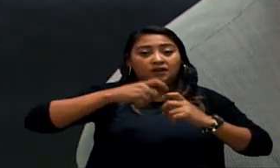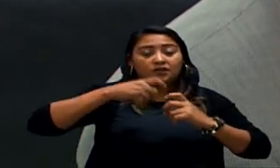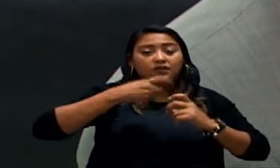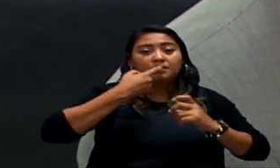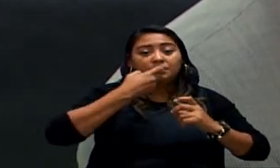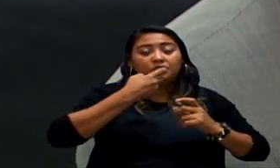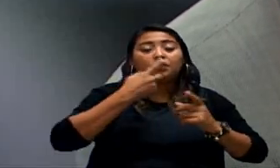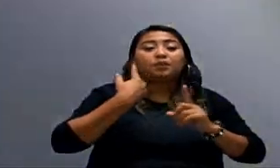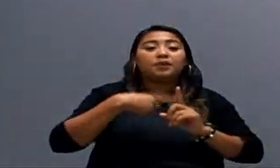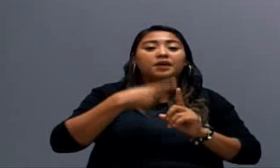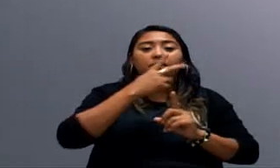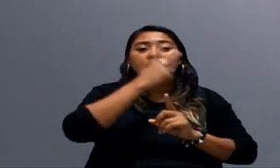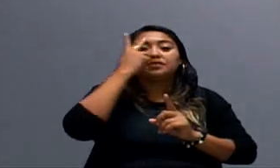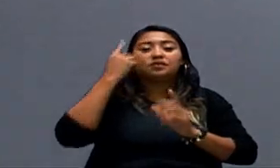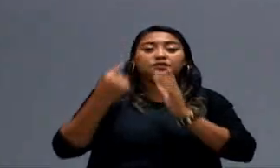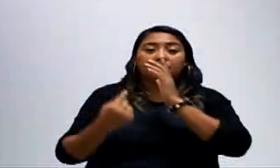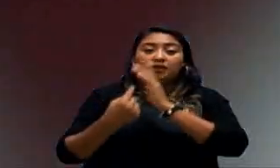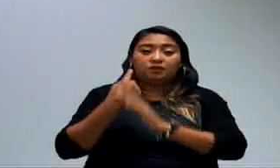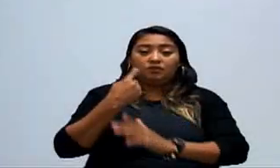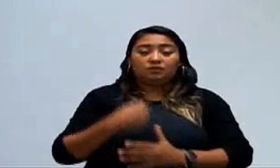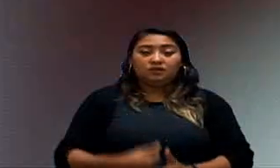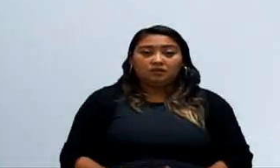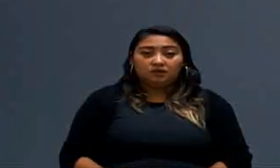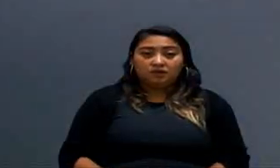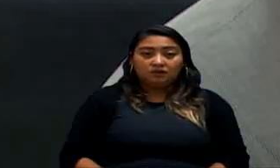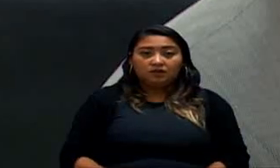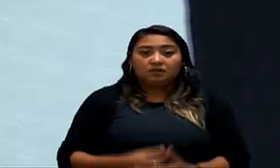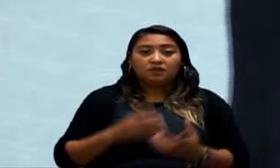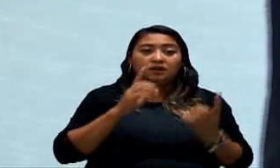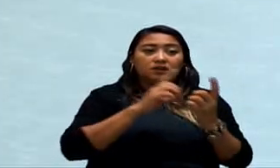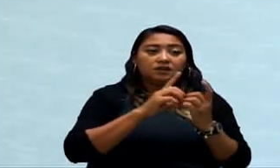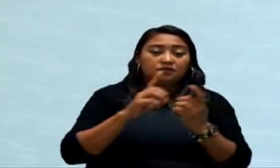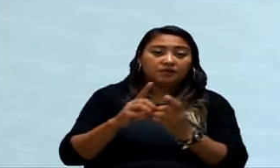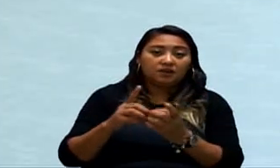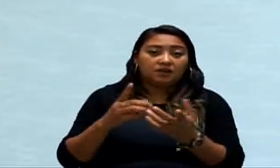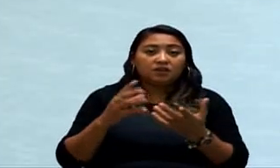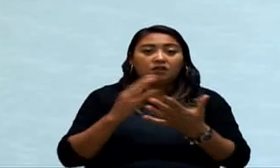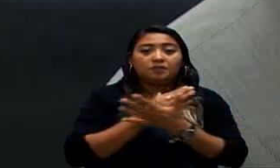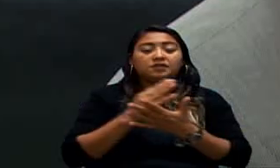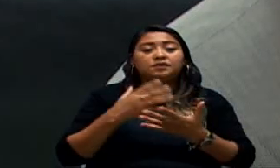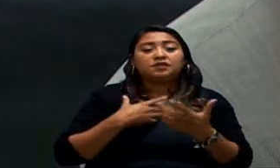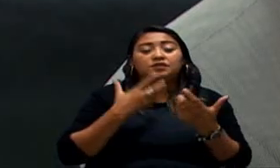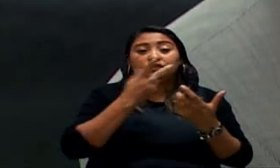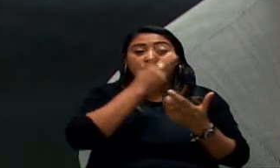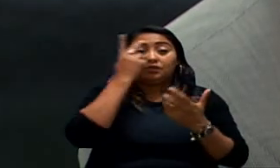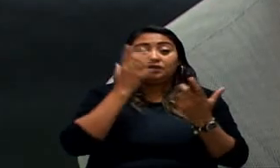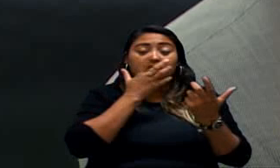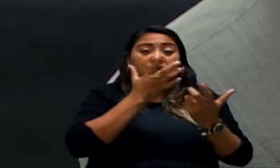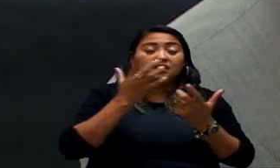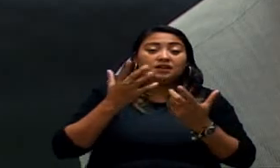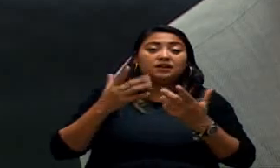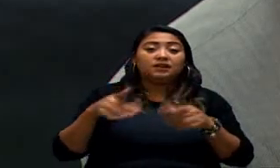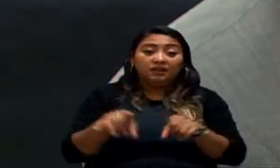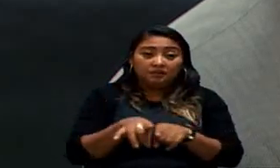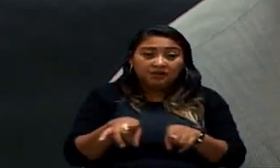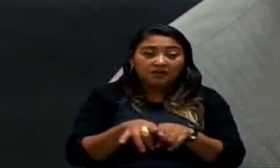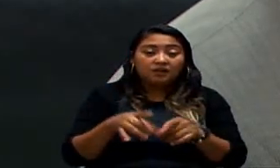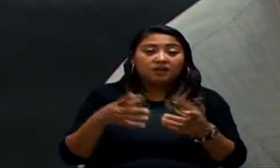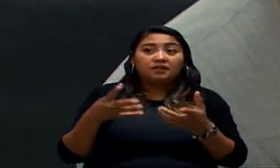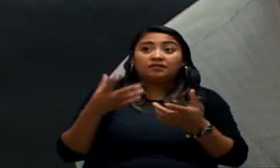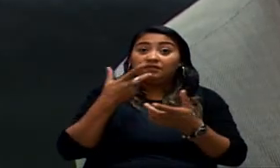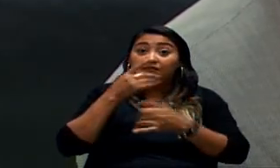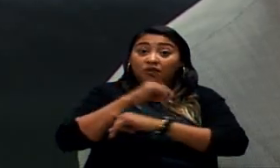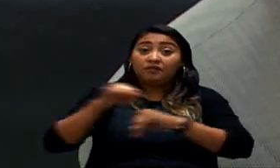pessoas perguntam sobre atendimento e pessoas interessadas em promover também o odontomóvel. E